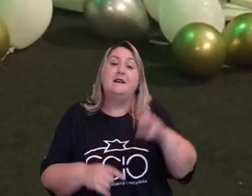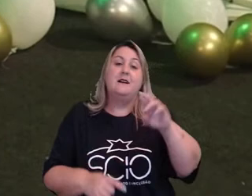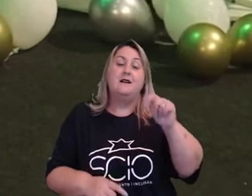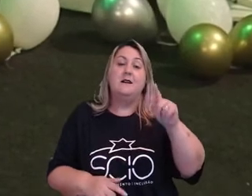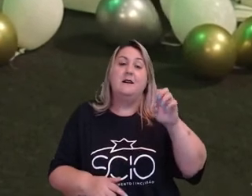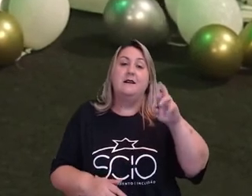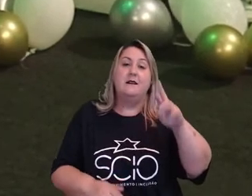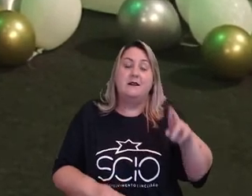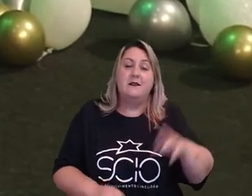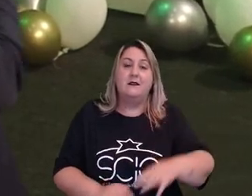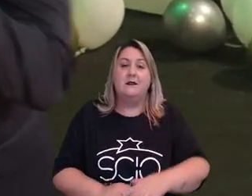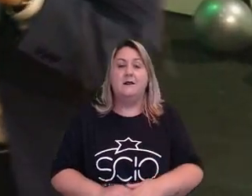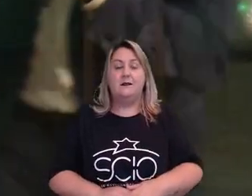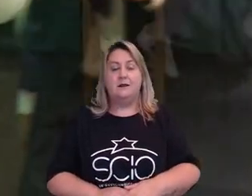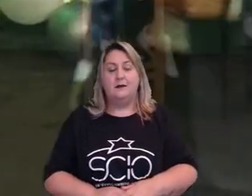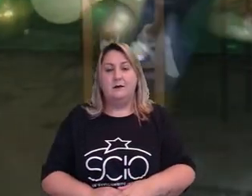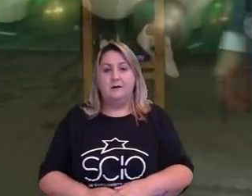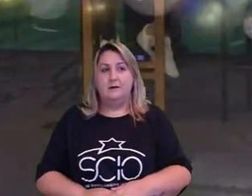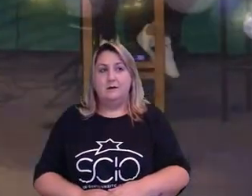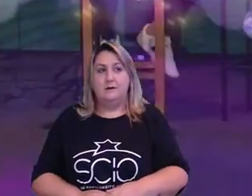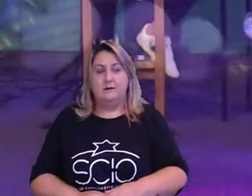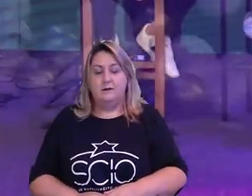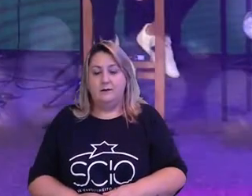Flores pra vocês. Bora!